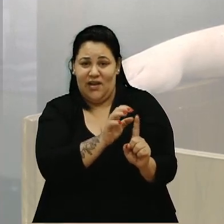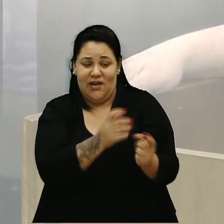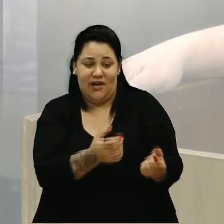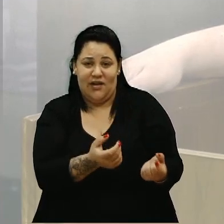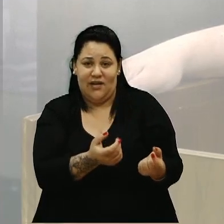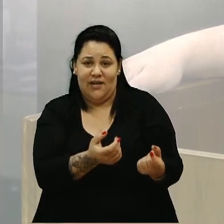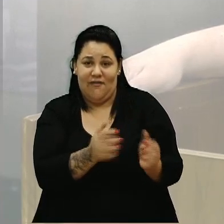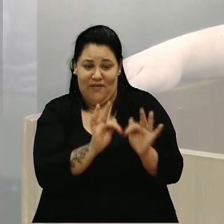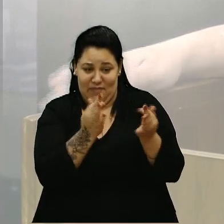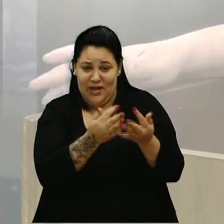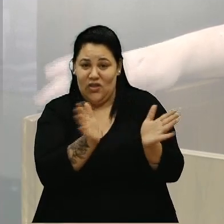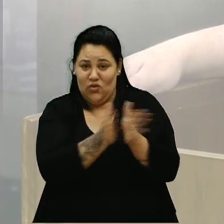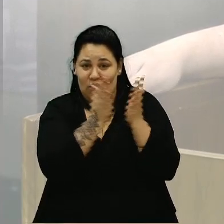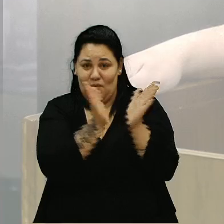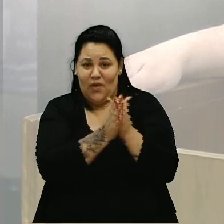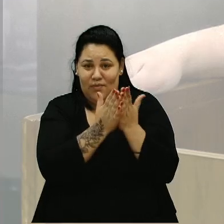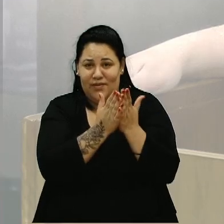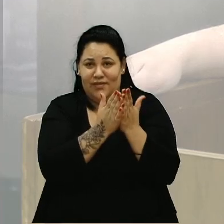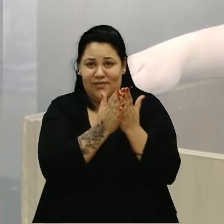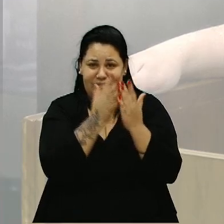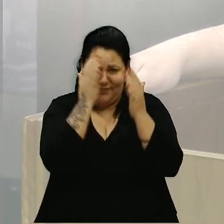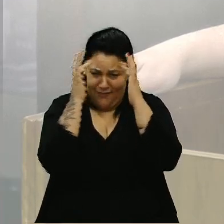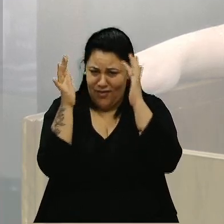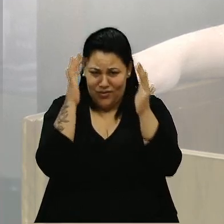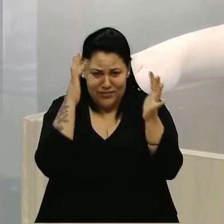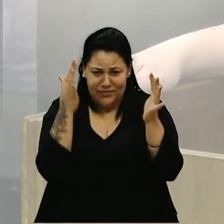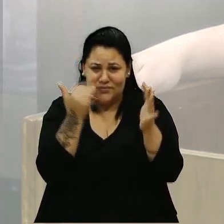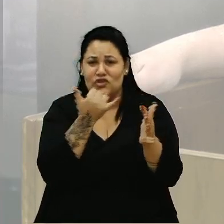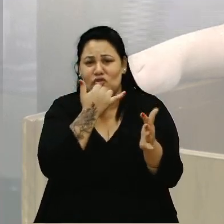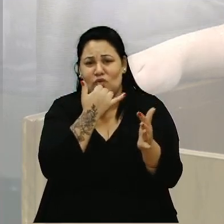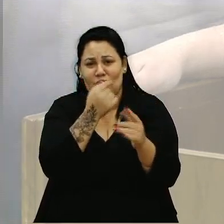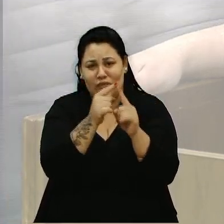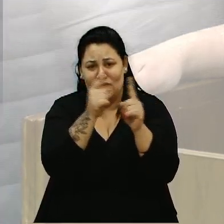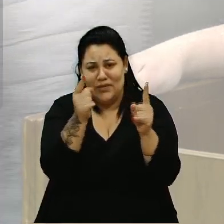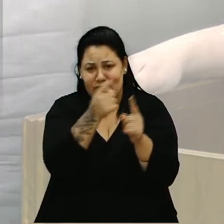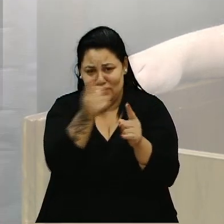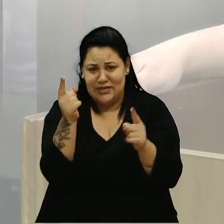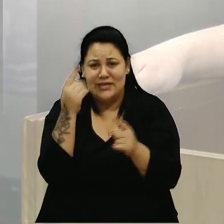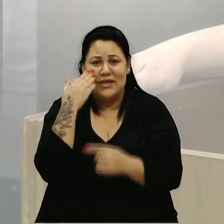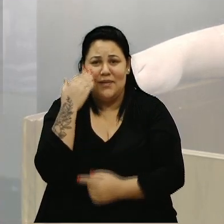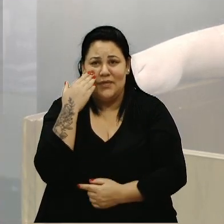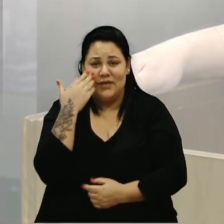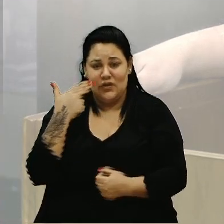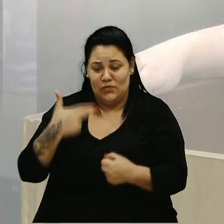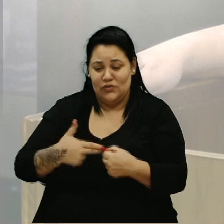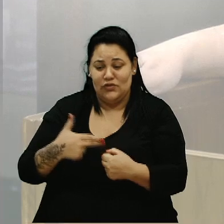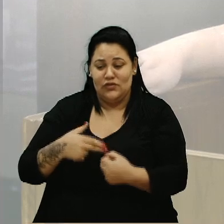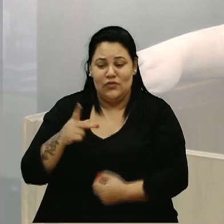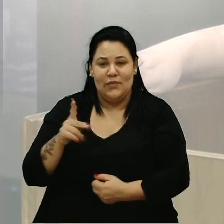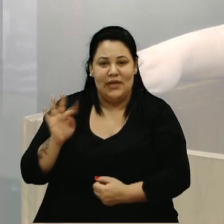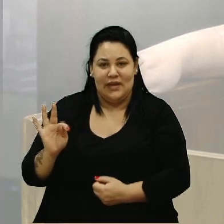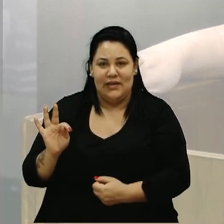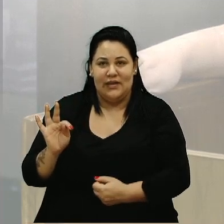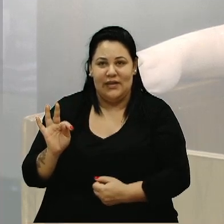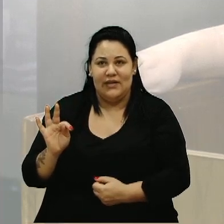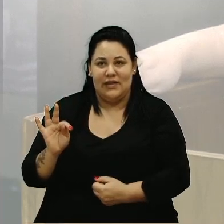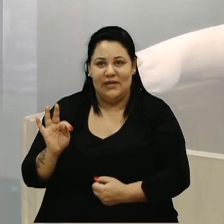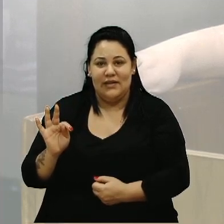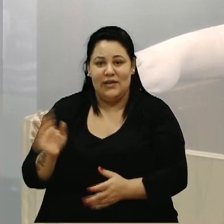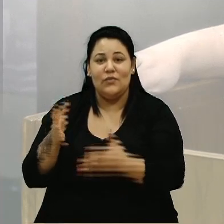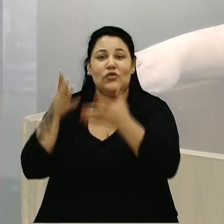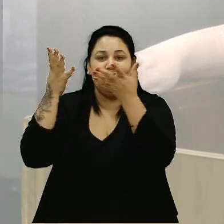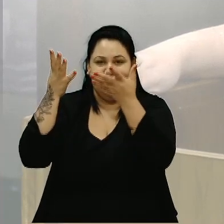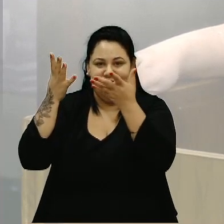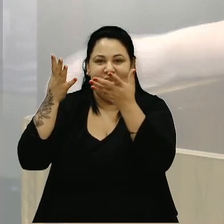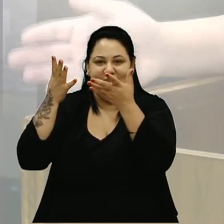né? Me desculpa, mas todo mundo aqui sabe que o combustível do PT e da esquerda é o pobre. É manter